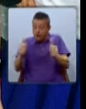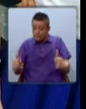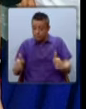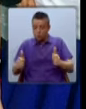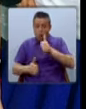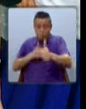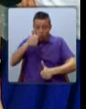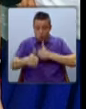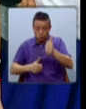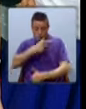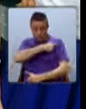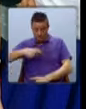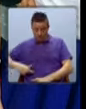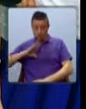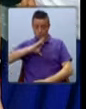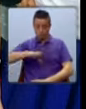do concurso Miss Universo